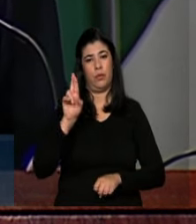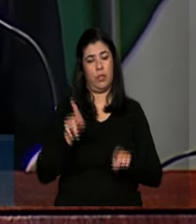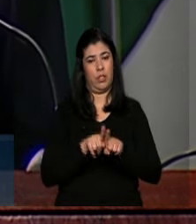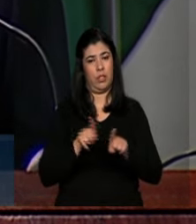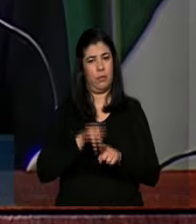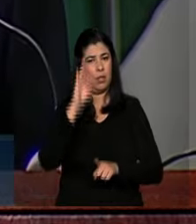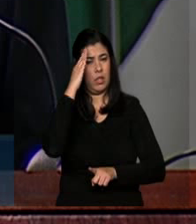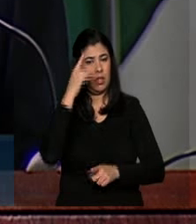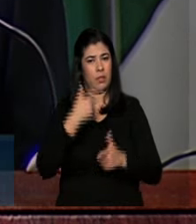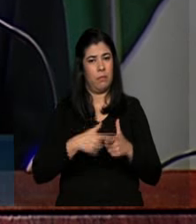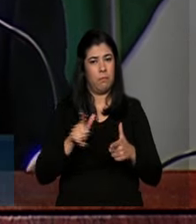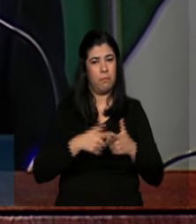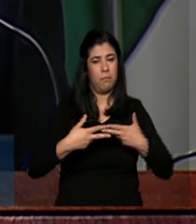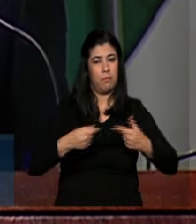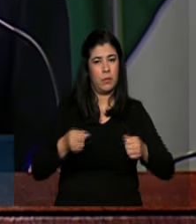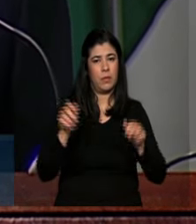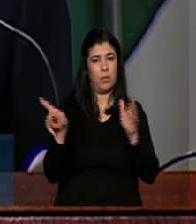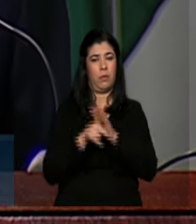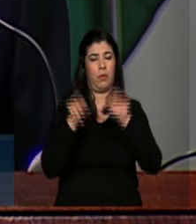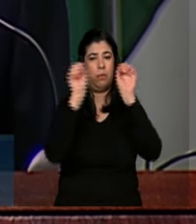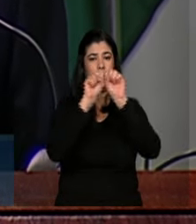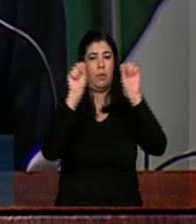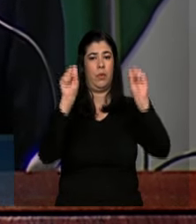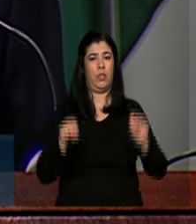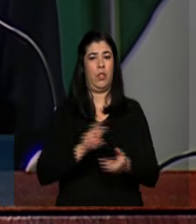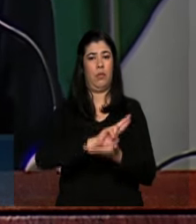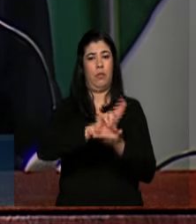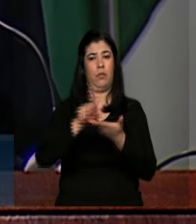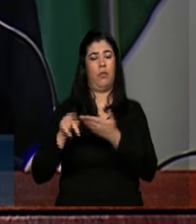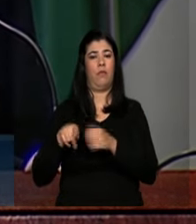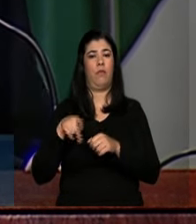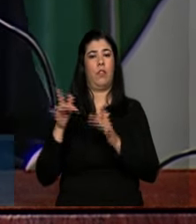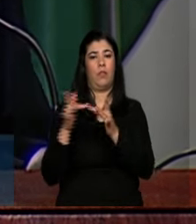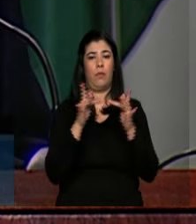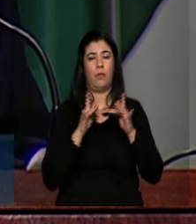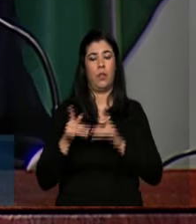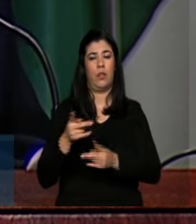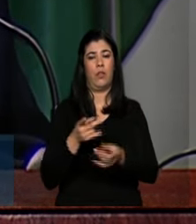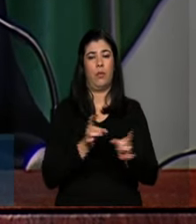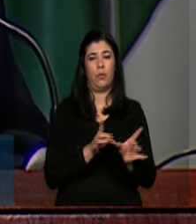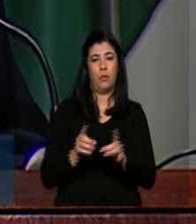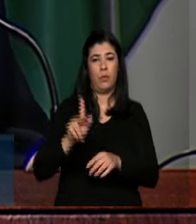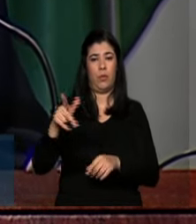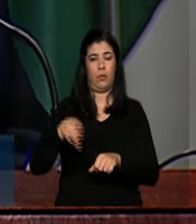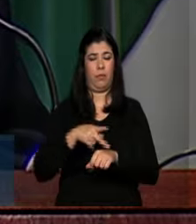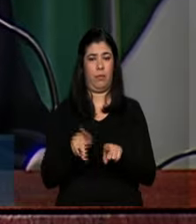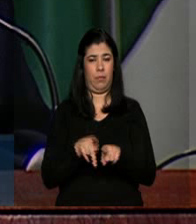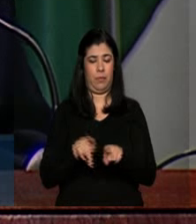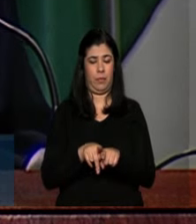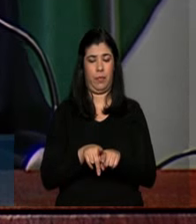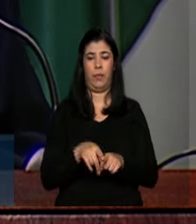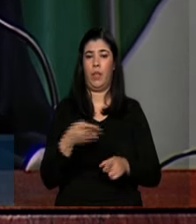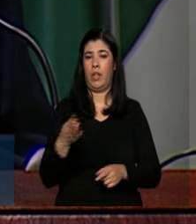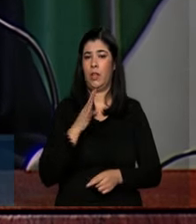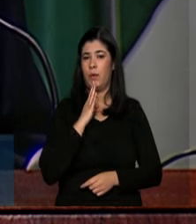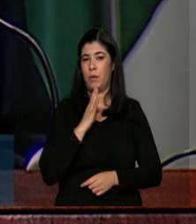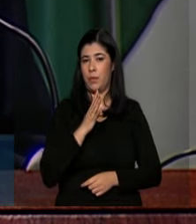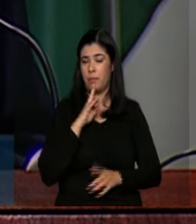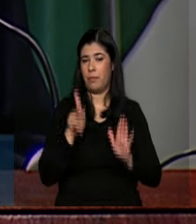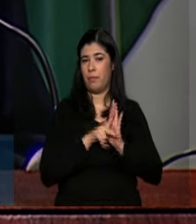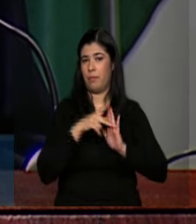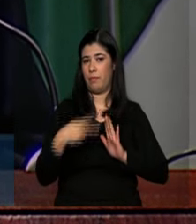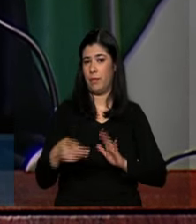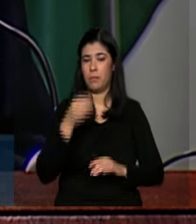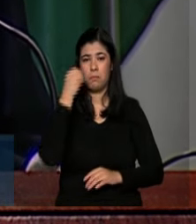dos desafios inerentes ao sistema multilateral de comércio e à economia internacional. Os conhecimentos e a